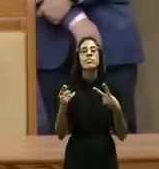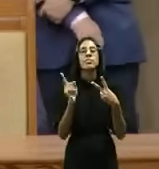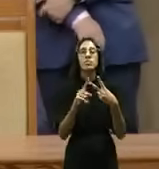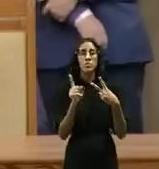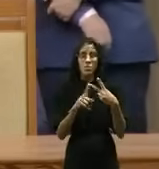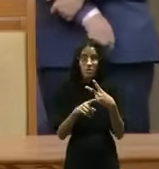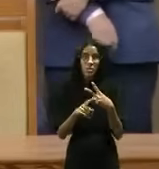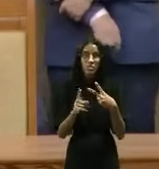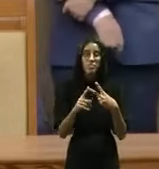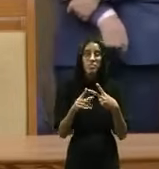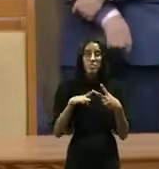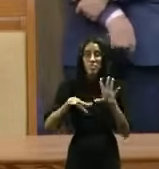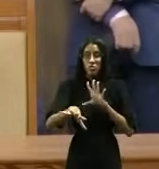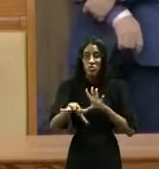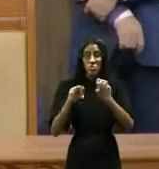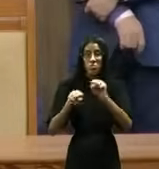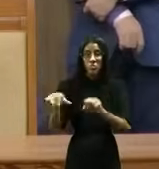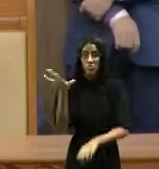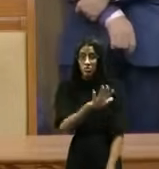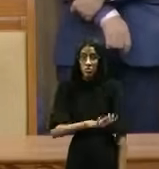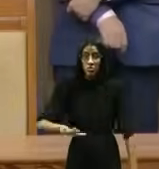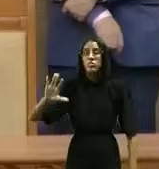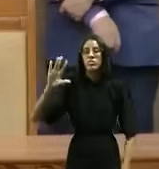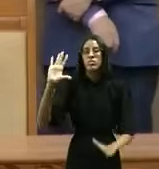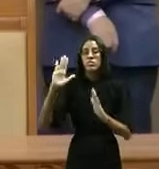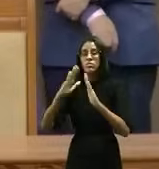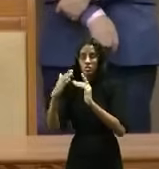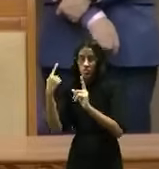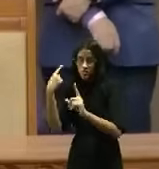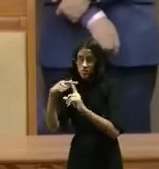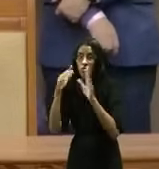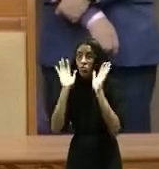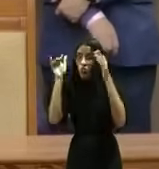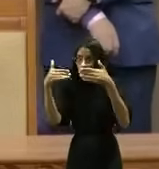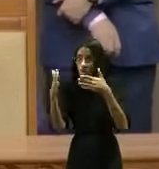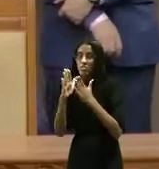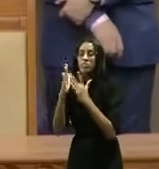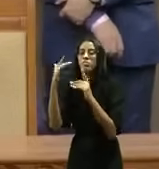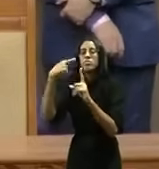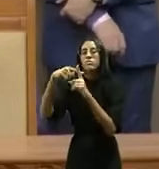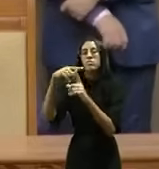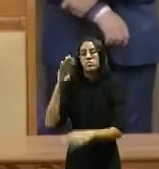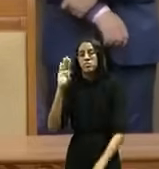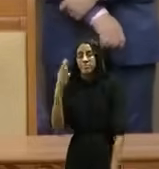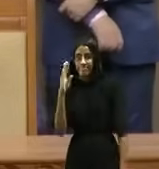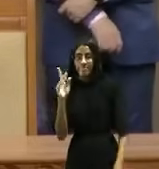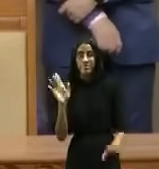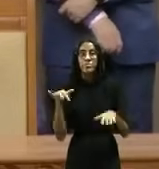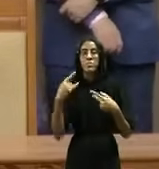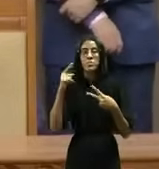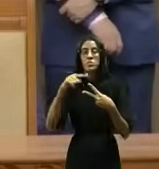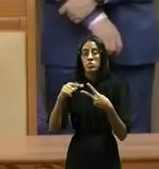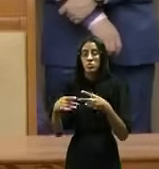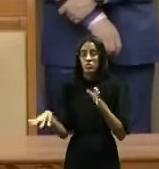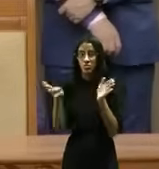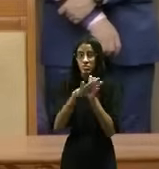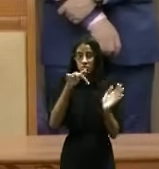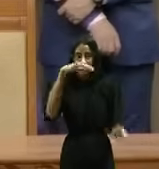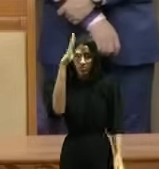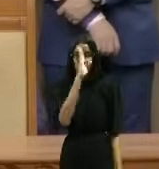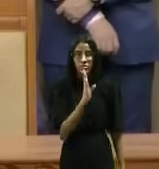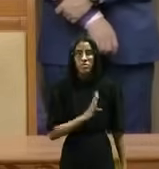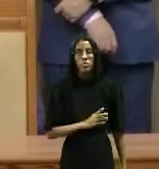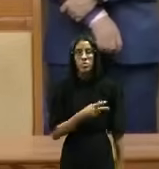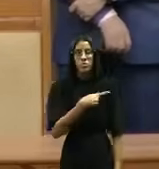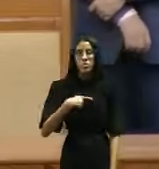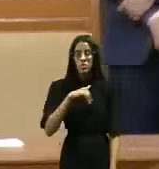Batista e deixa eu dizer uma coisa quando eles chegaram aqui no Brasil aí o pastor disse assim olha se vocês me derem